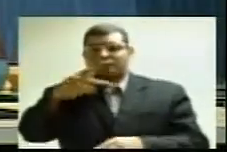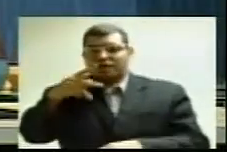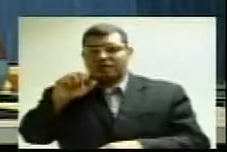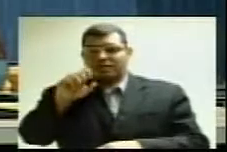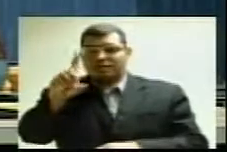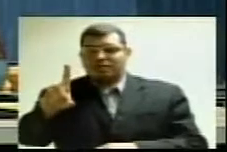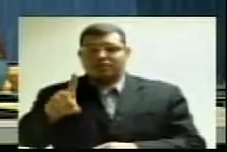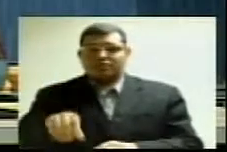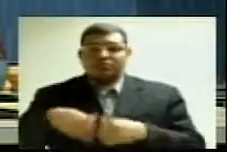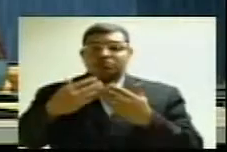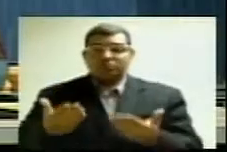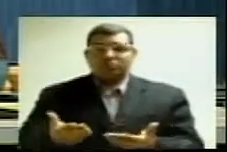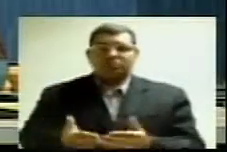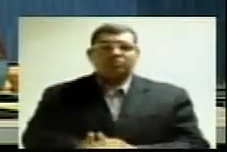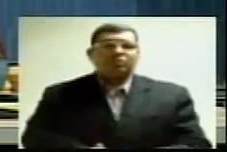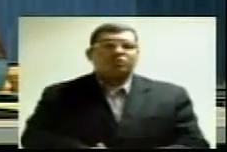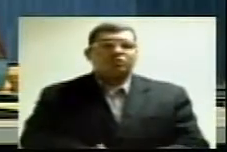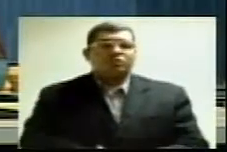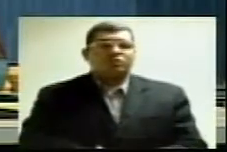PSDB na oposição.